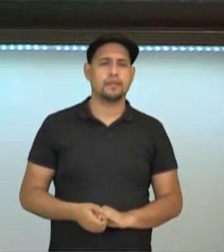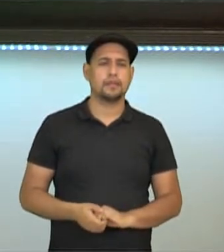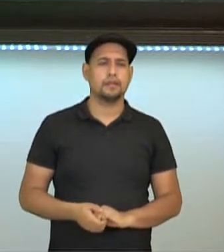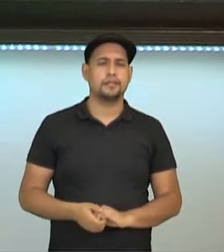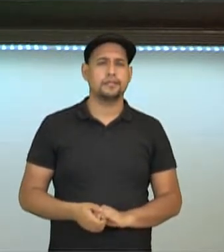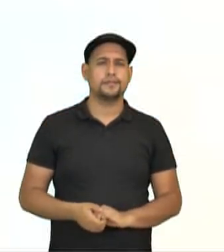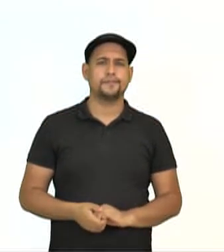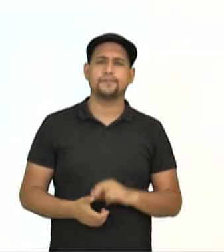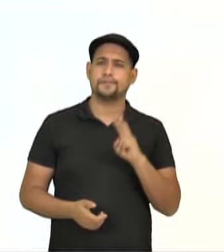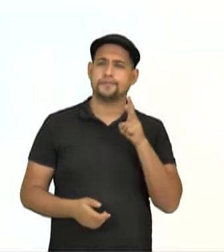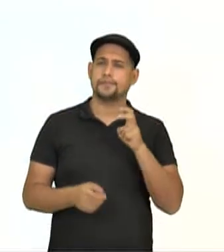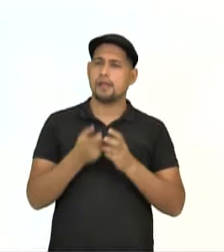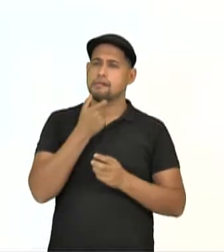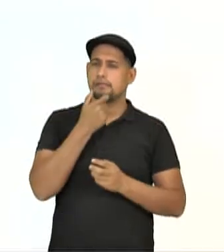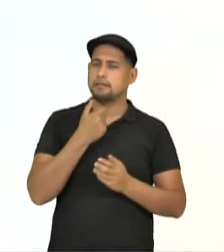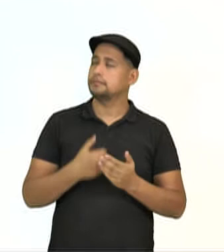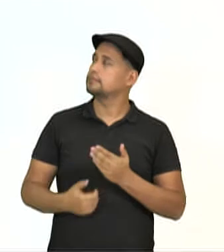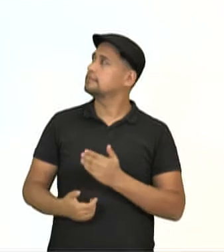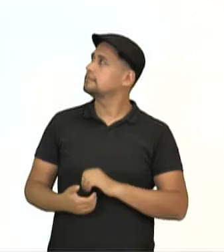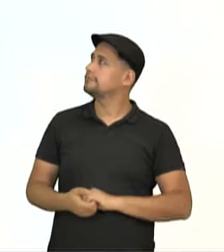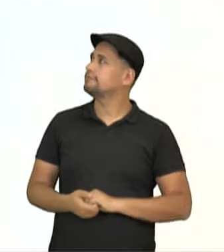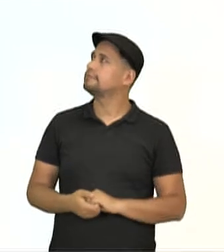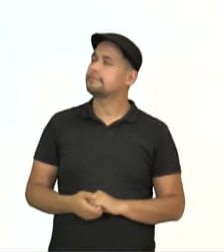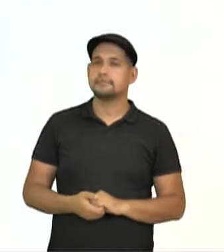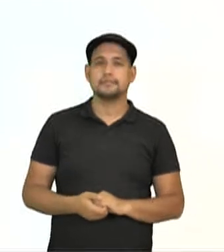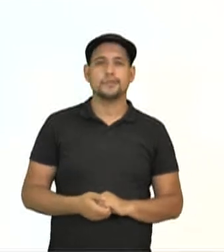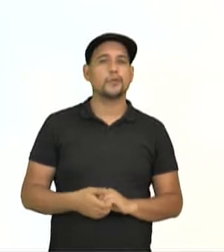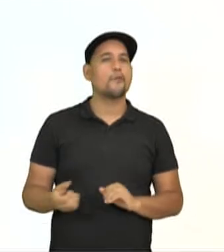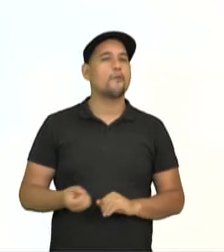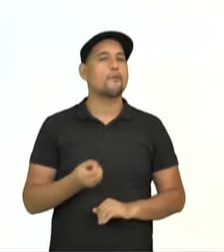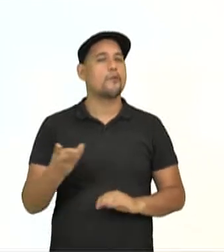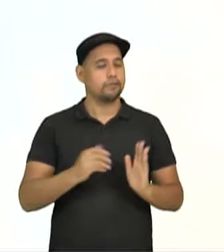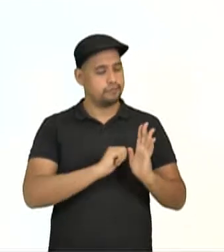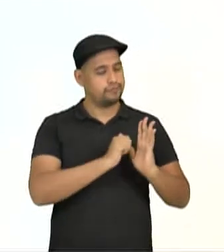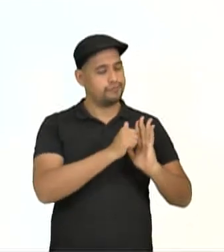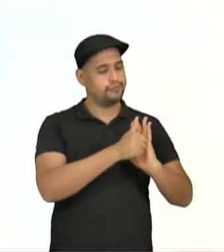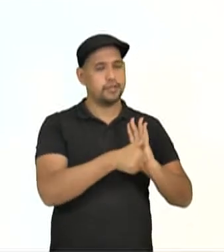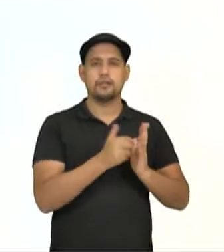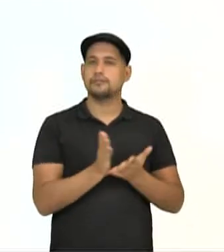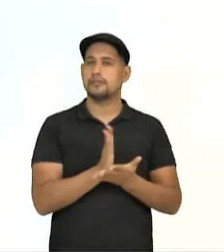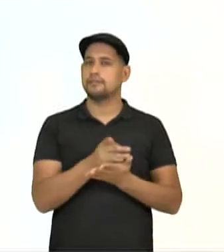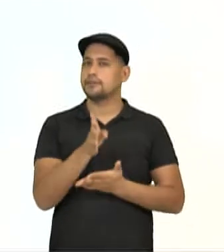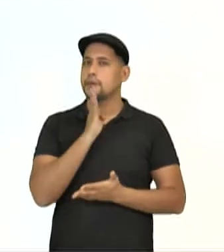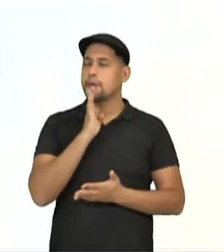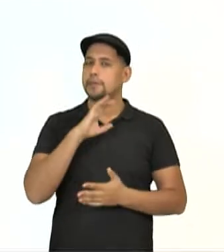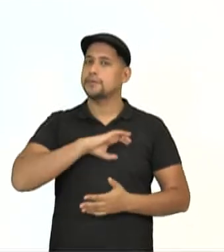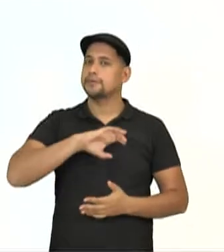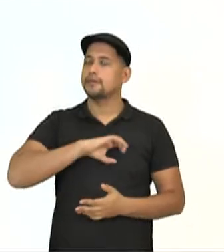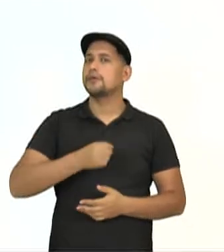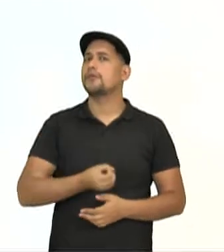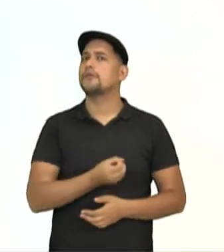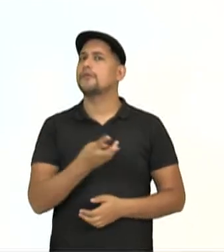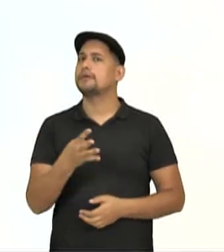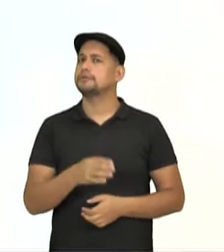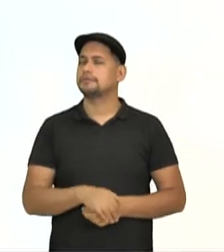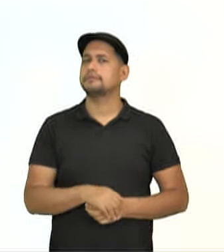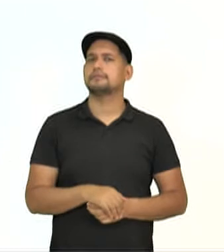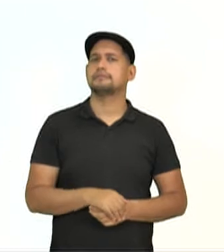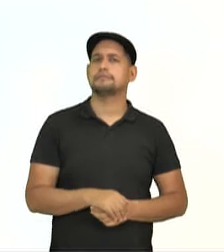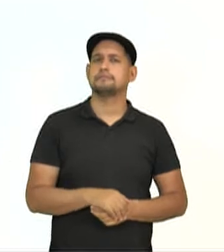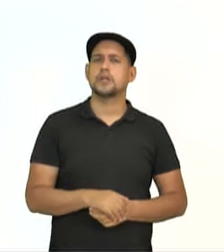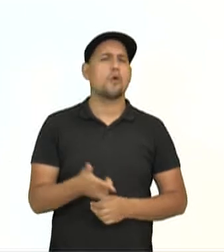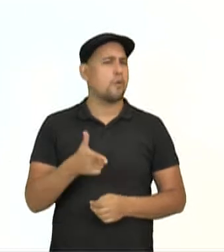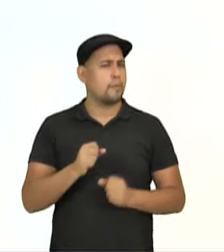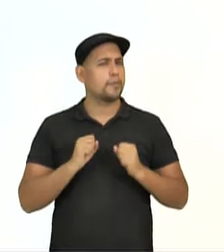book genres do you know in Portuguese? E aí, quantos gêneros de livro você já conhece em português? Can you speak them in